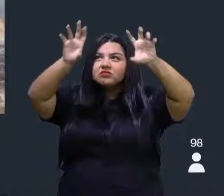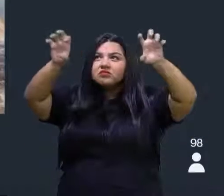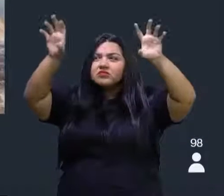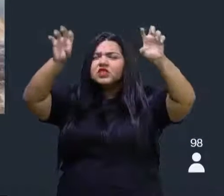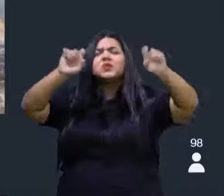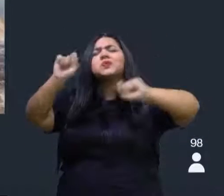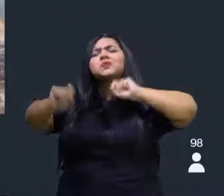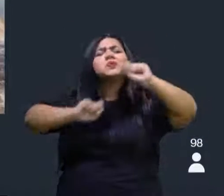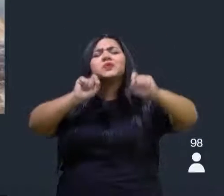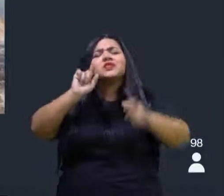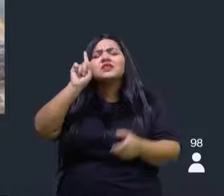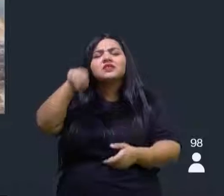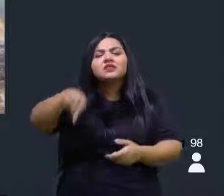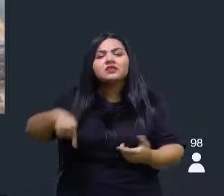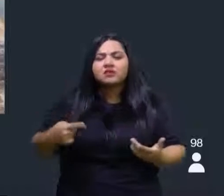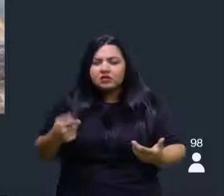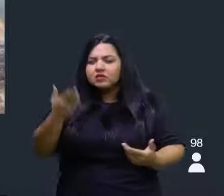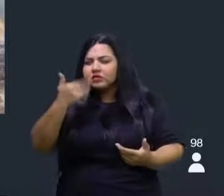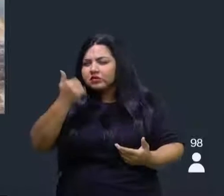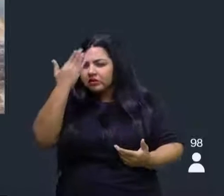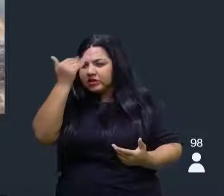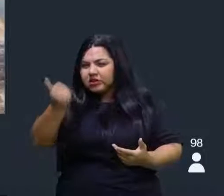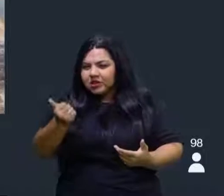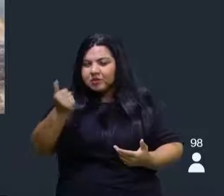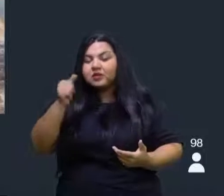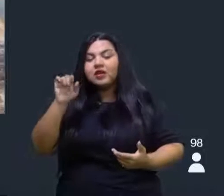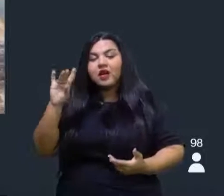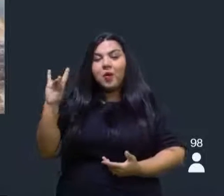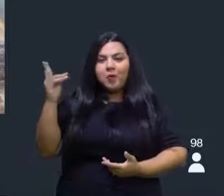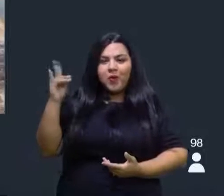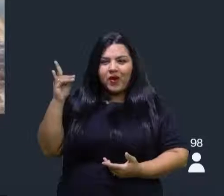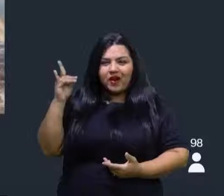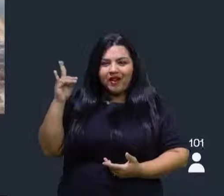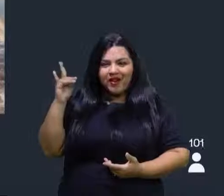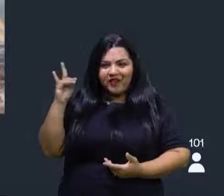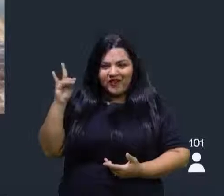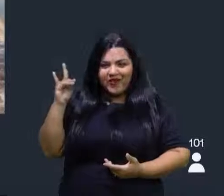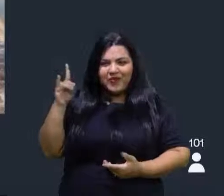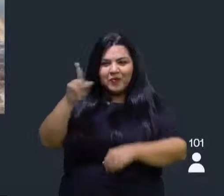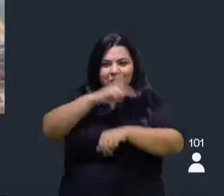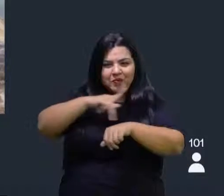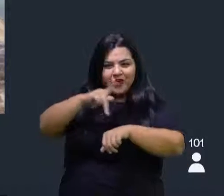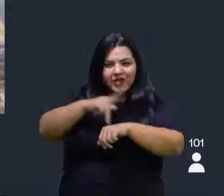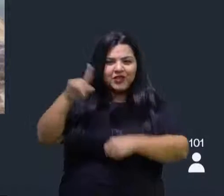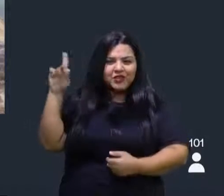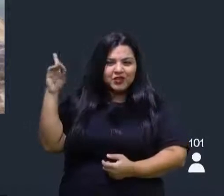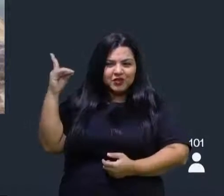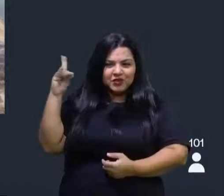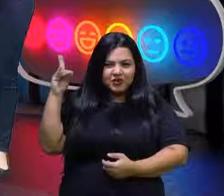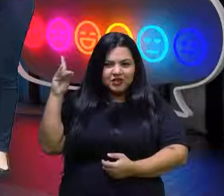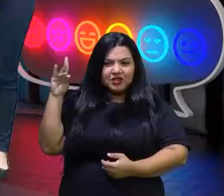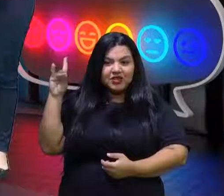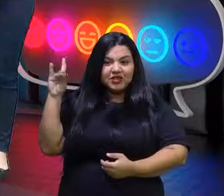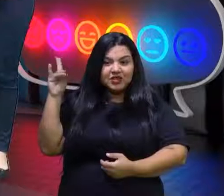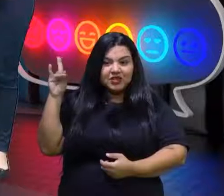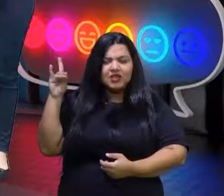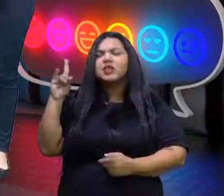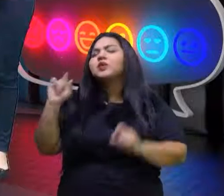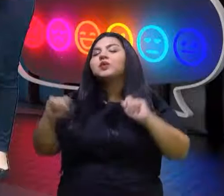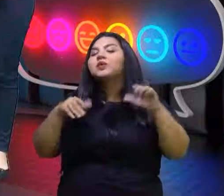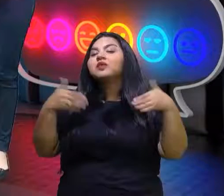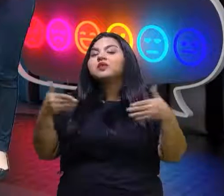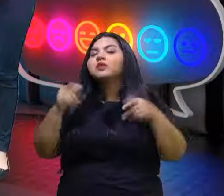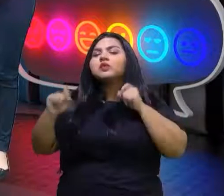que será? A gente já sabe que é na Bolívia, não é? Então, olha só, vamos ver aí na cartela do que se trata